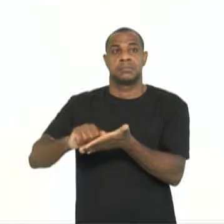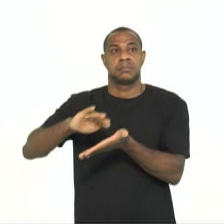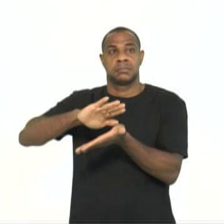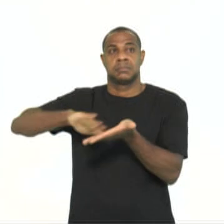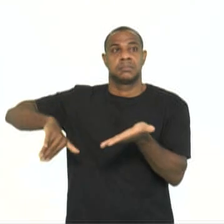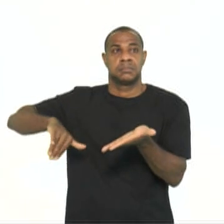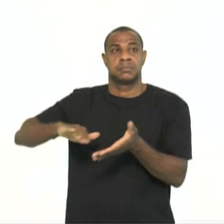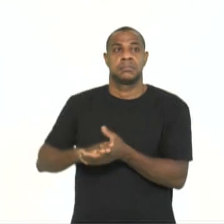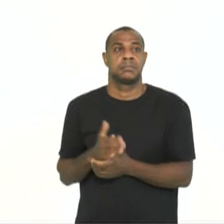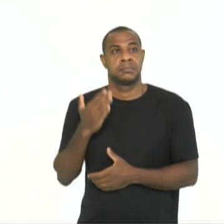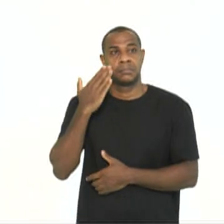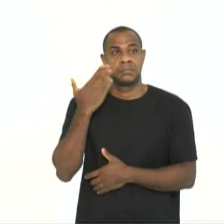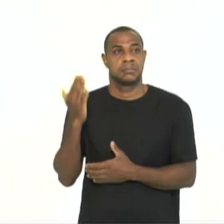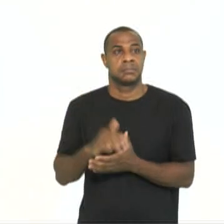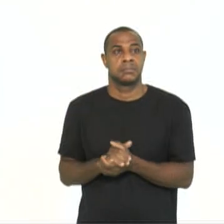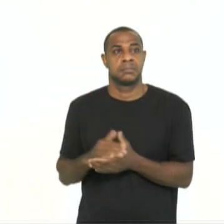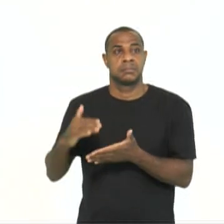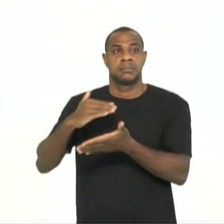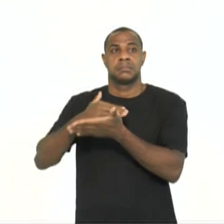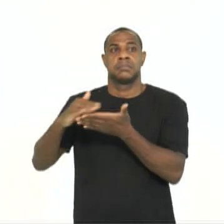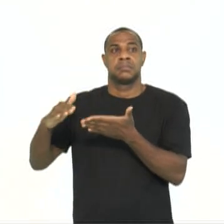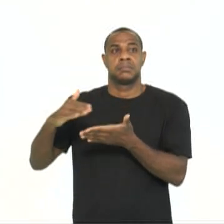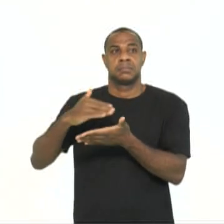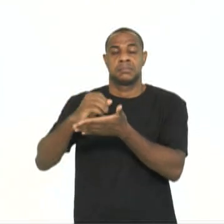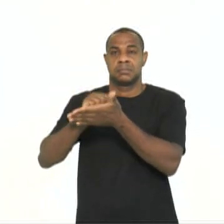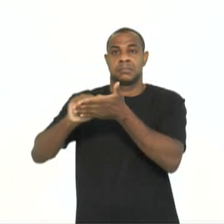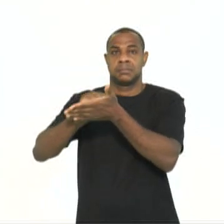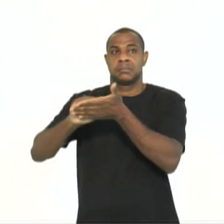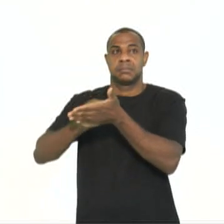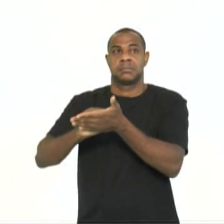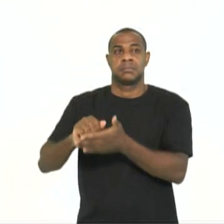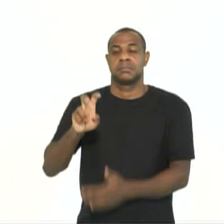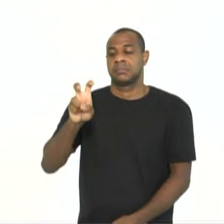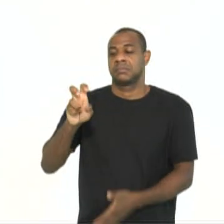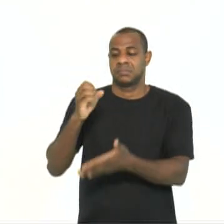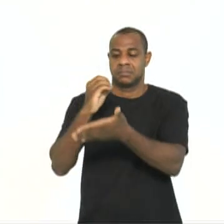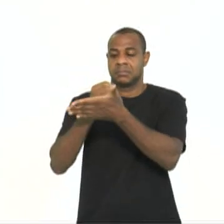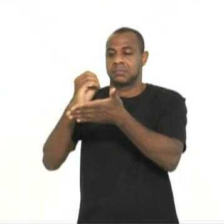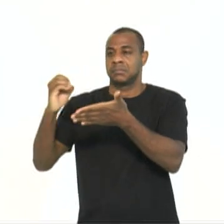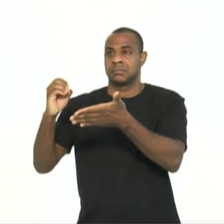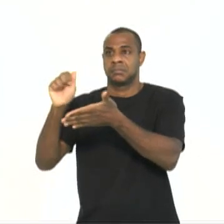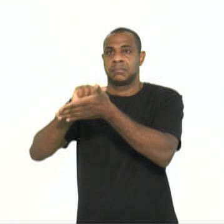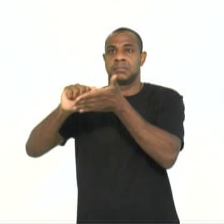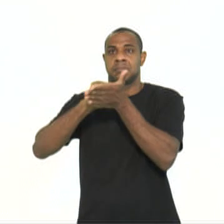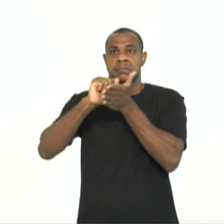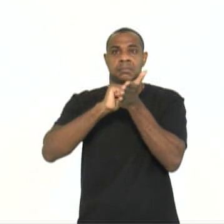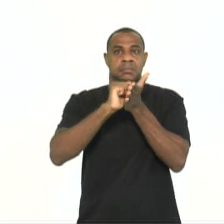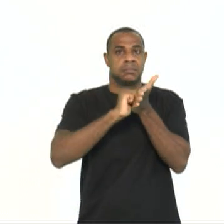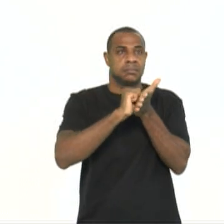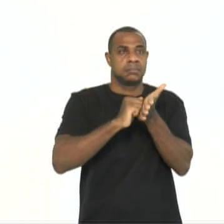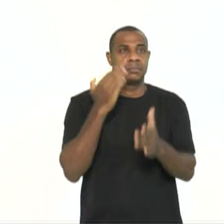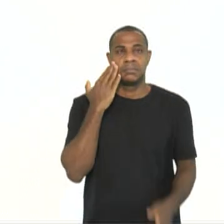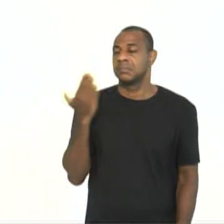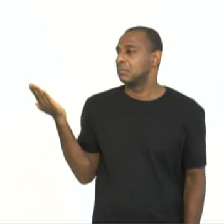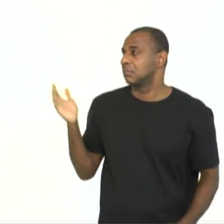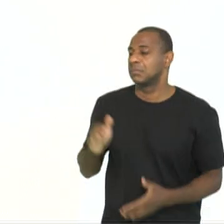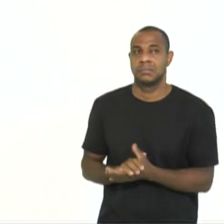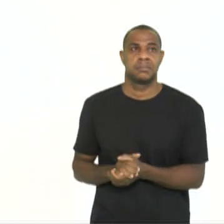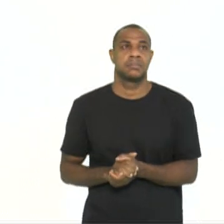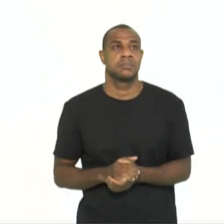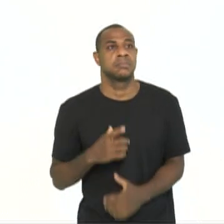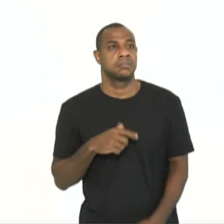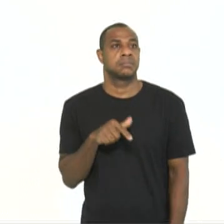isso que eles estão aqui, ó, cortados, os 5 zeros, transformando centímetros em quilômetros. Ou seja, eu vou ficar